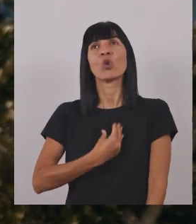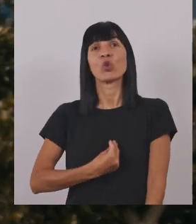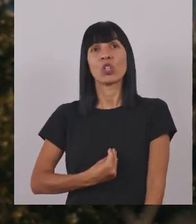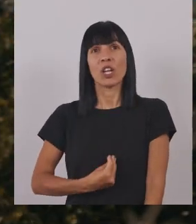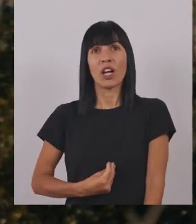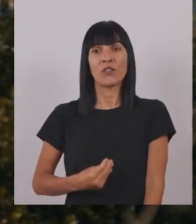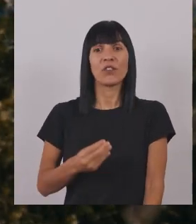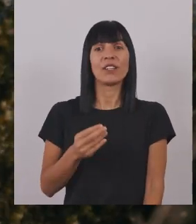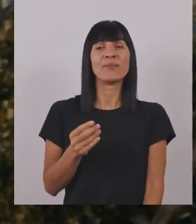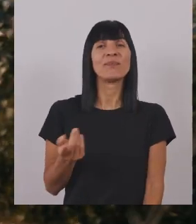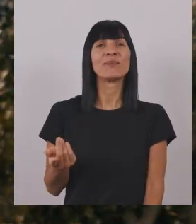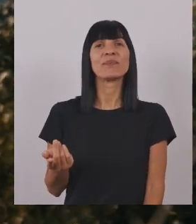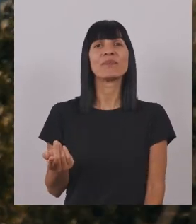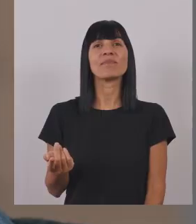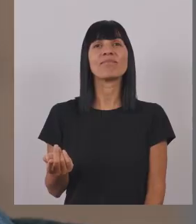gostava era